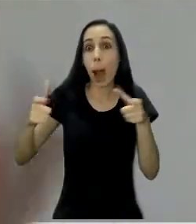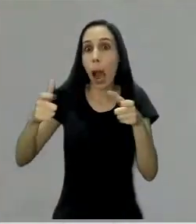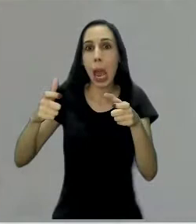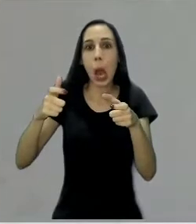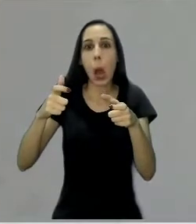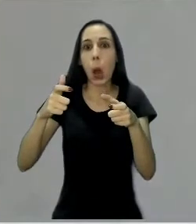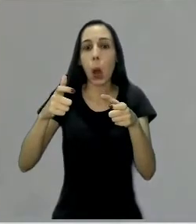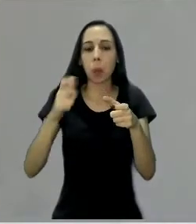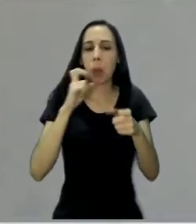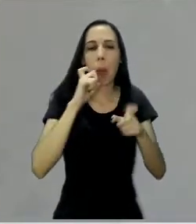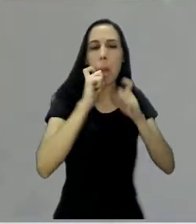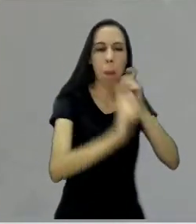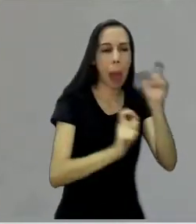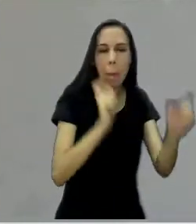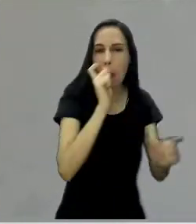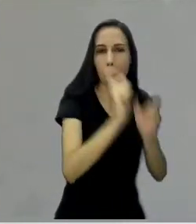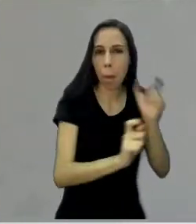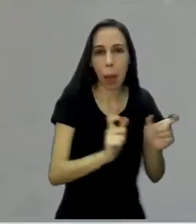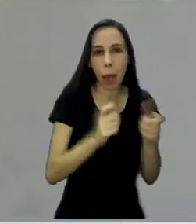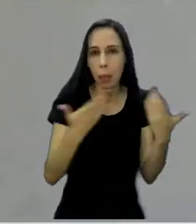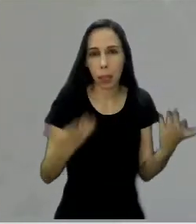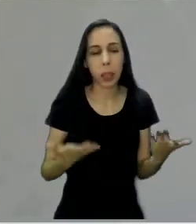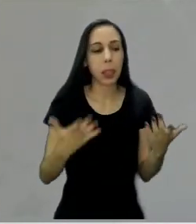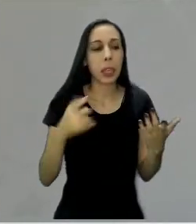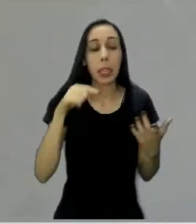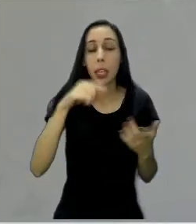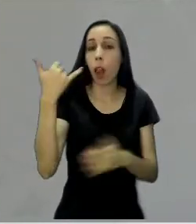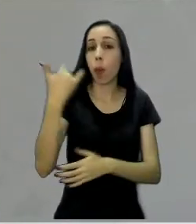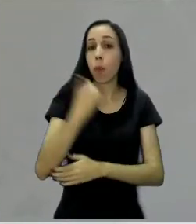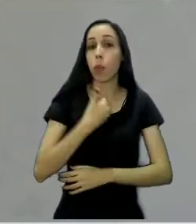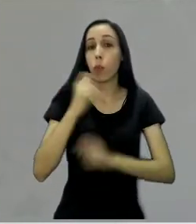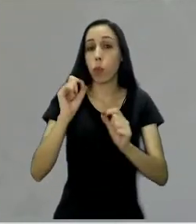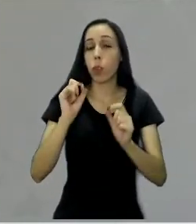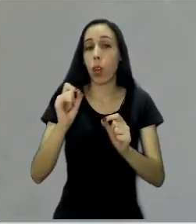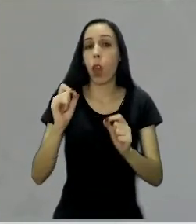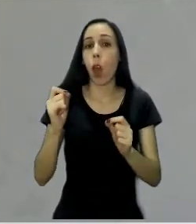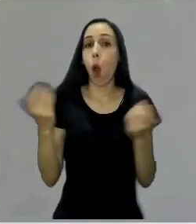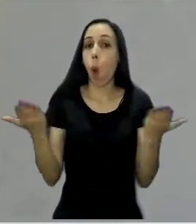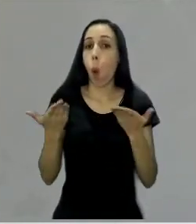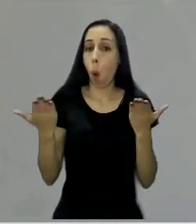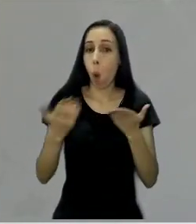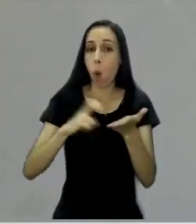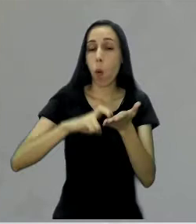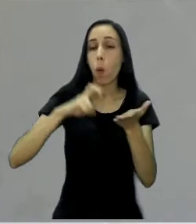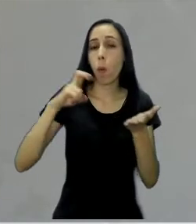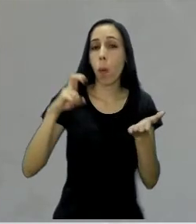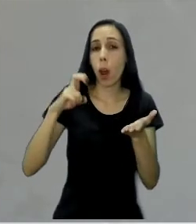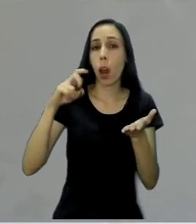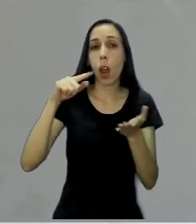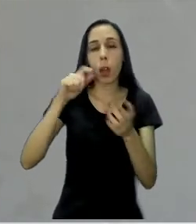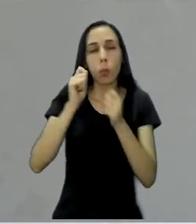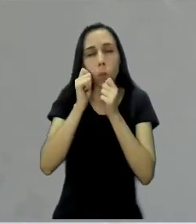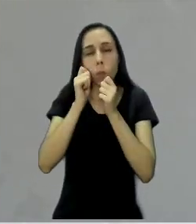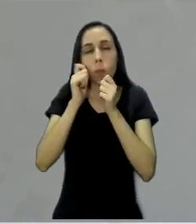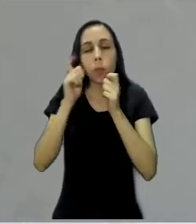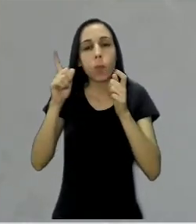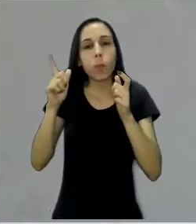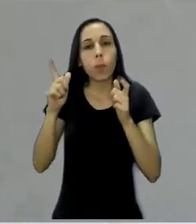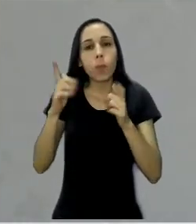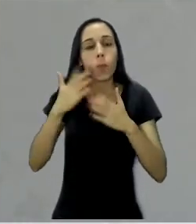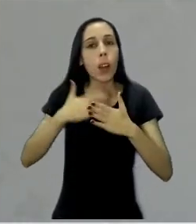do grito, do que a da acusação do marido. E ela disse, hoje de manhã ele